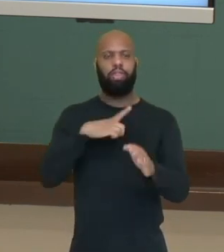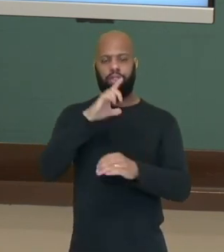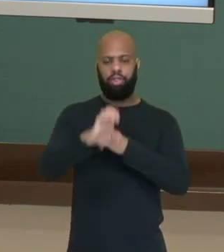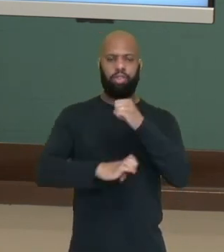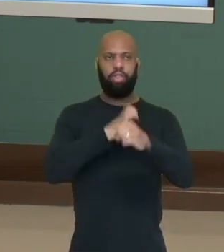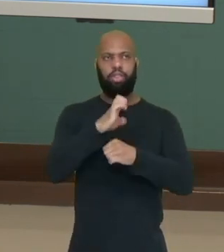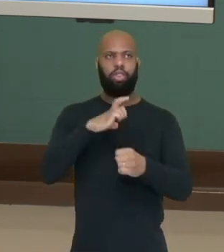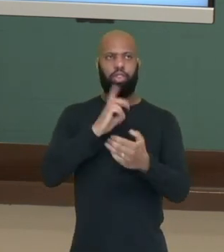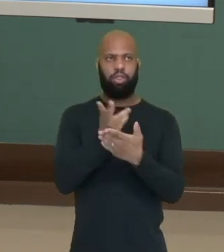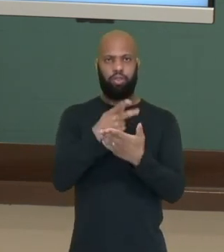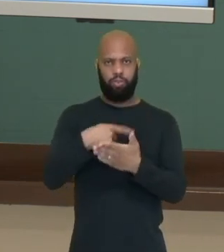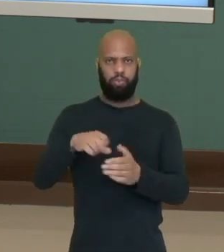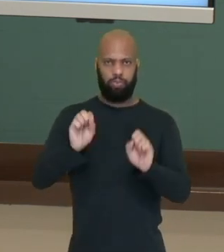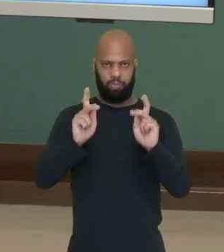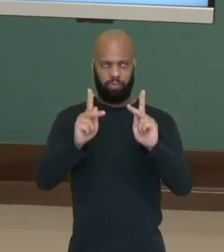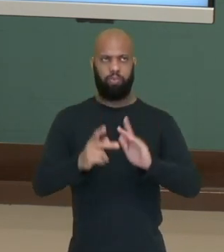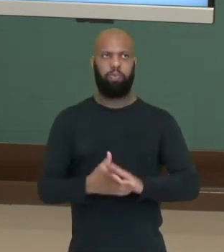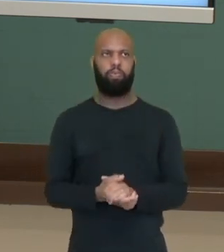desenho. Correto?